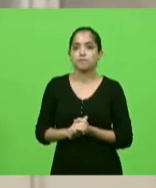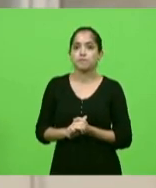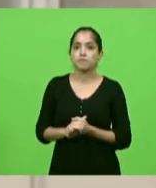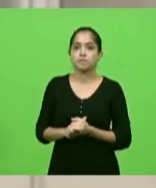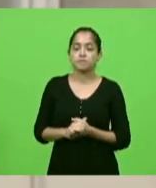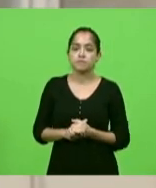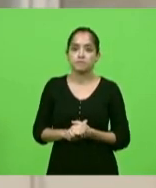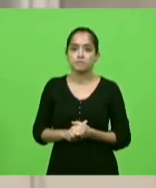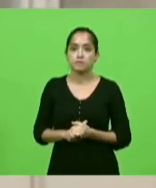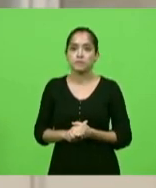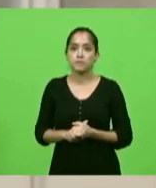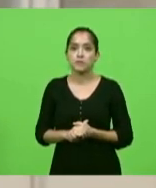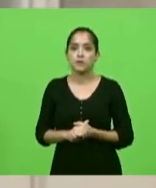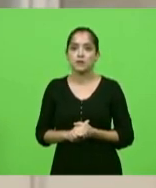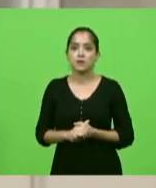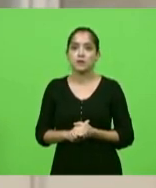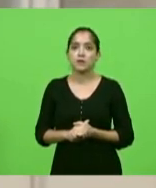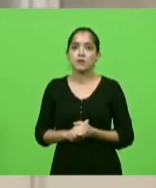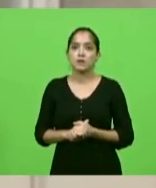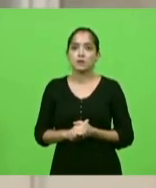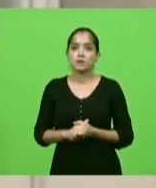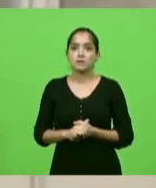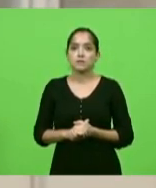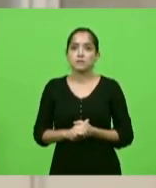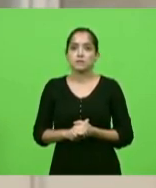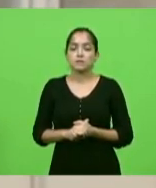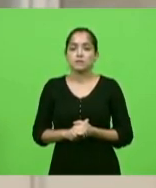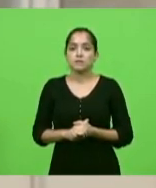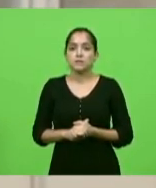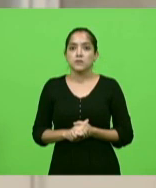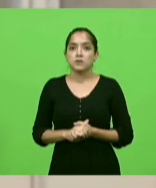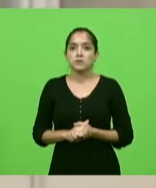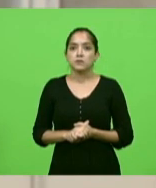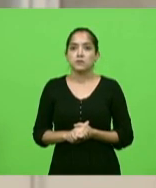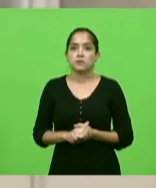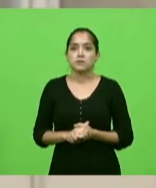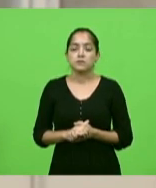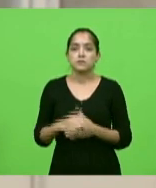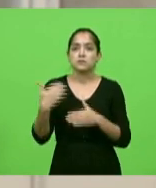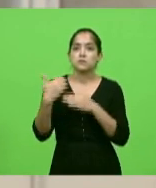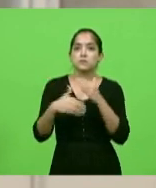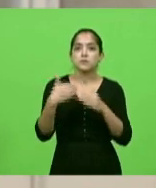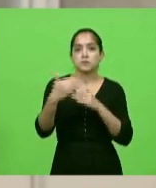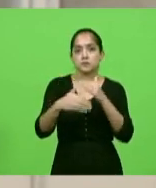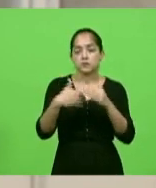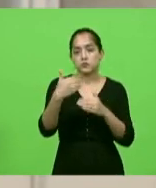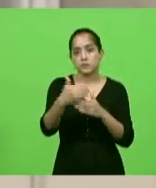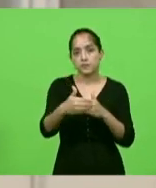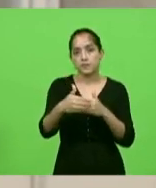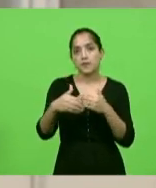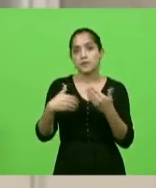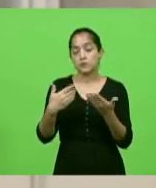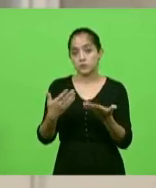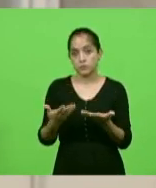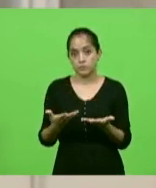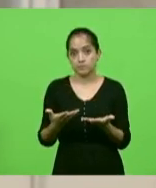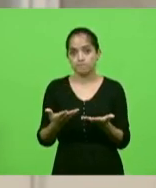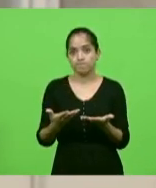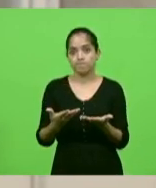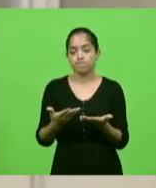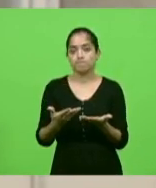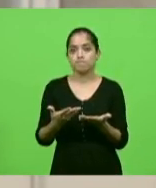e não houve pagamento e o e o procedimento ele veio a